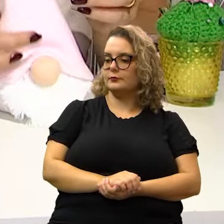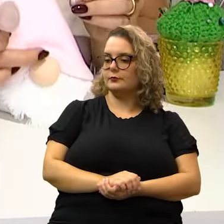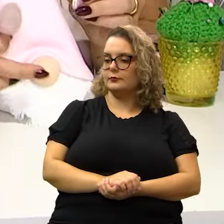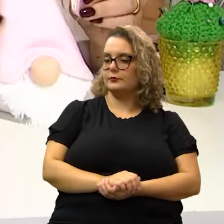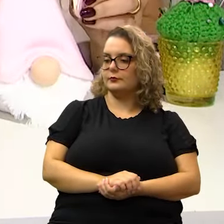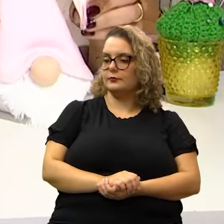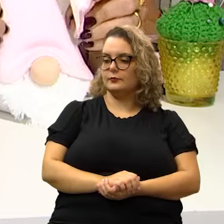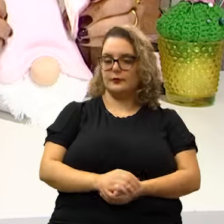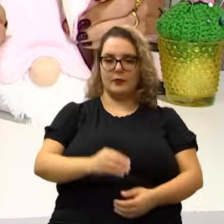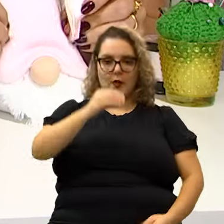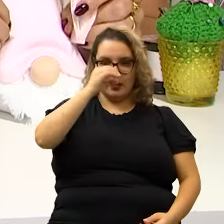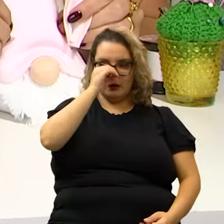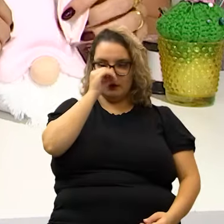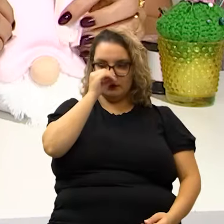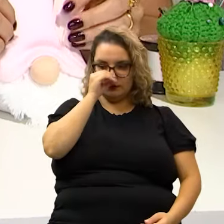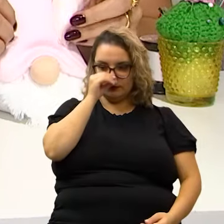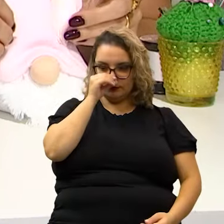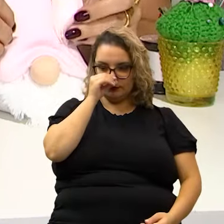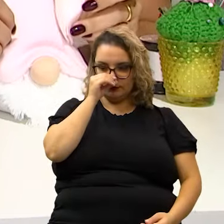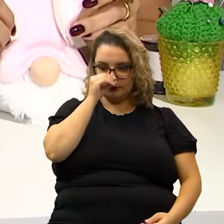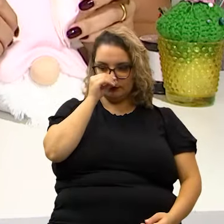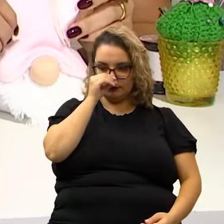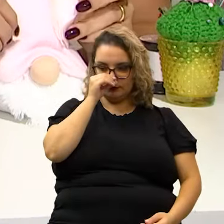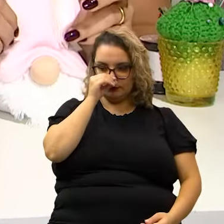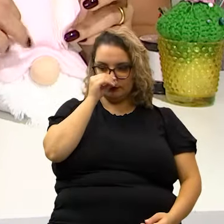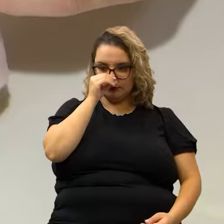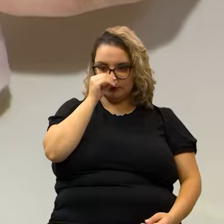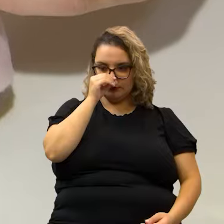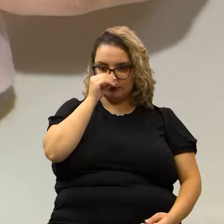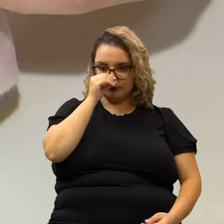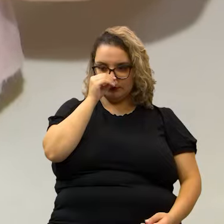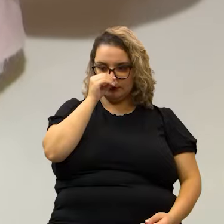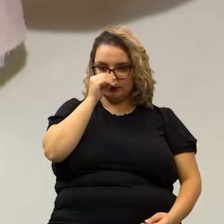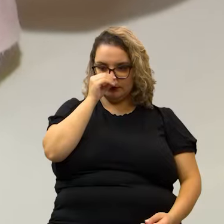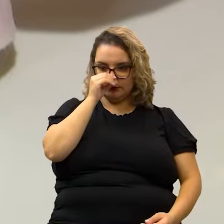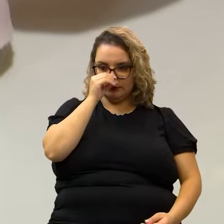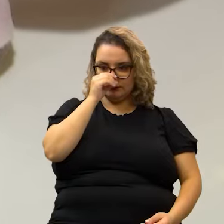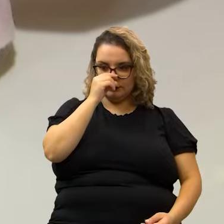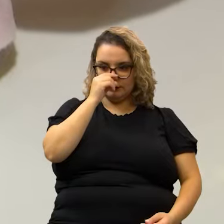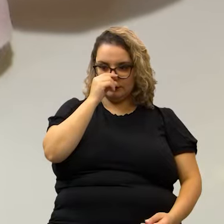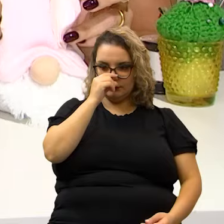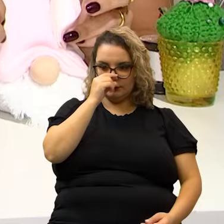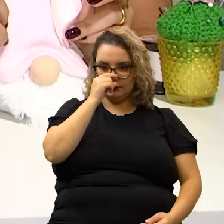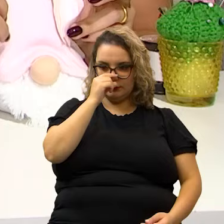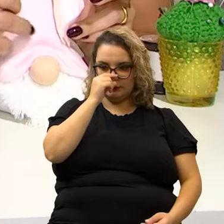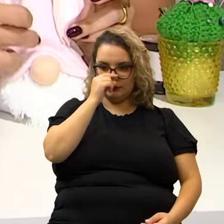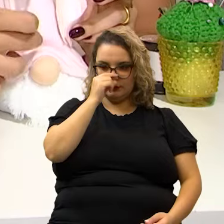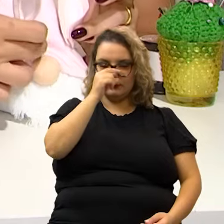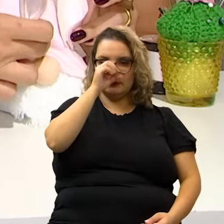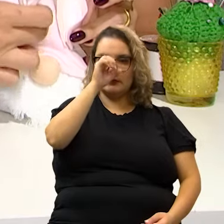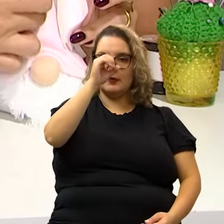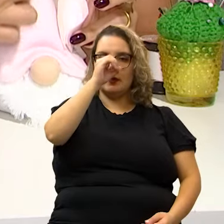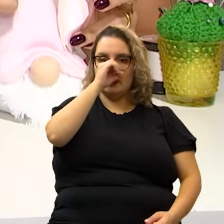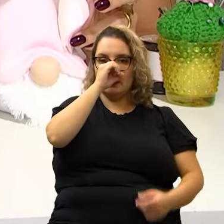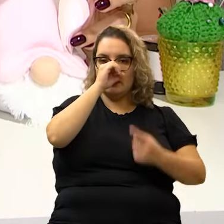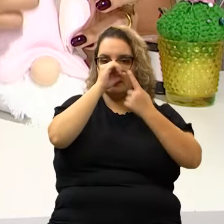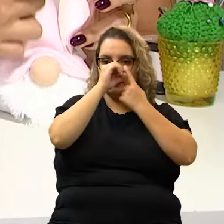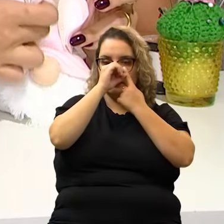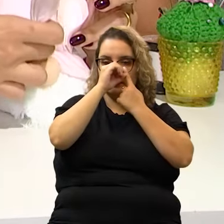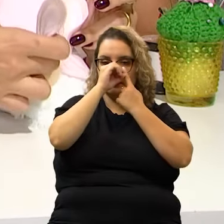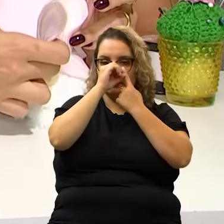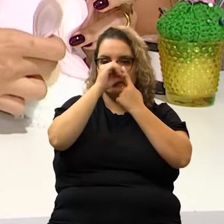centralizando, né, pelo narizinho, eu vou colocar mais ou menos a uma distância de 1 centímetro para cada lado, cada orelhinha. Então, eu vou imaginar,